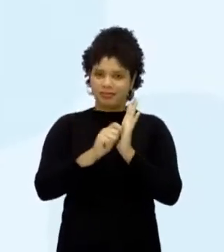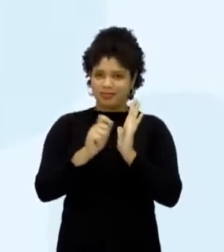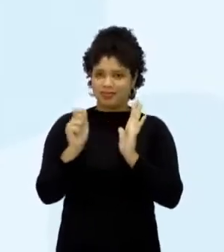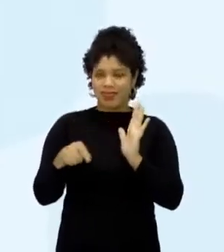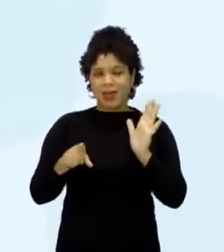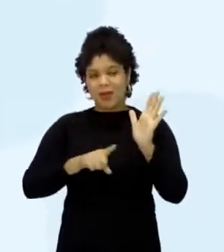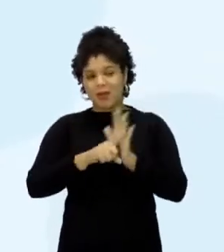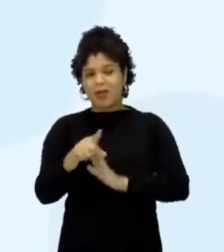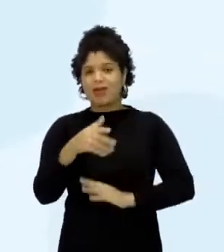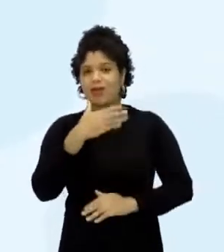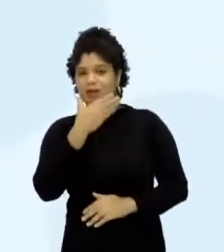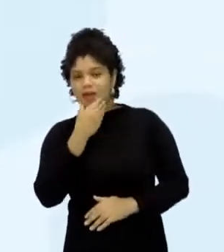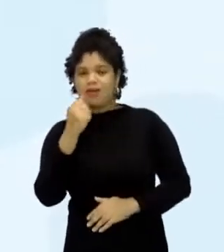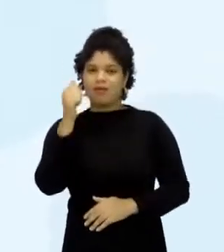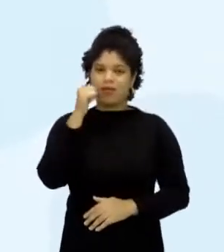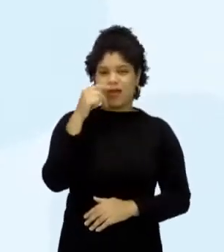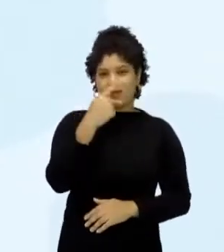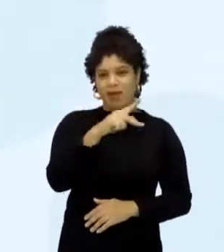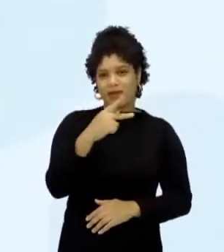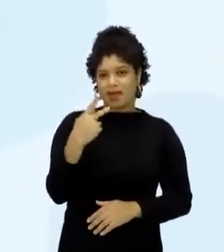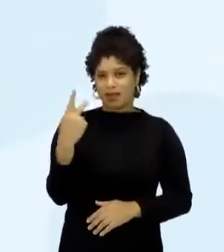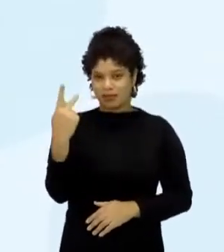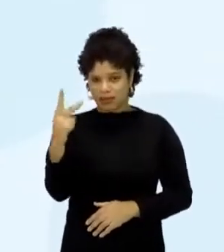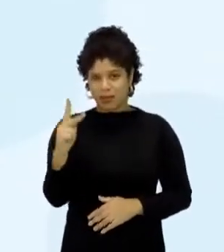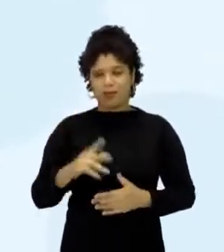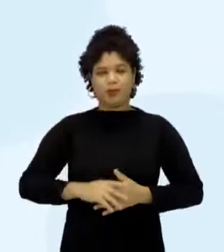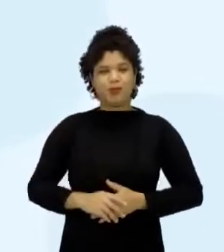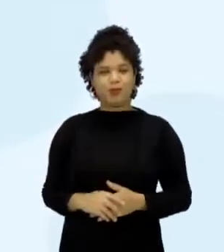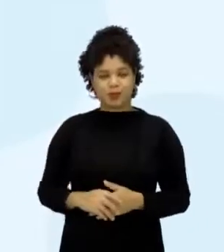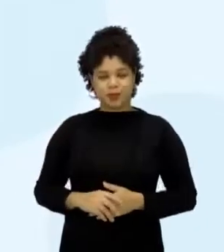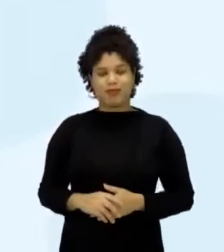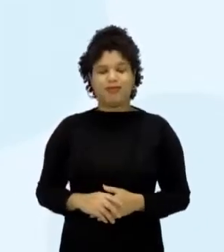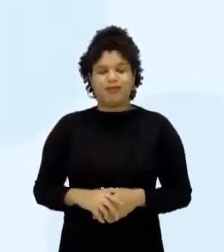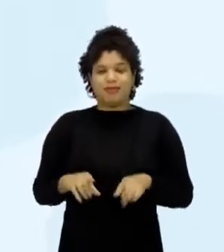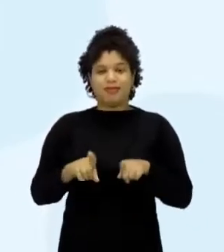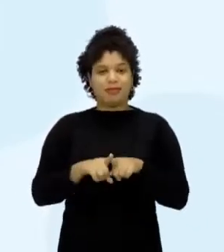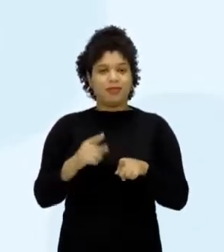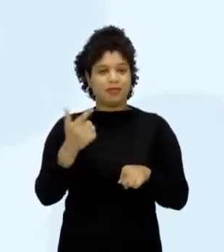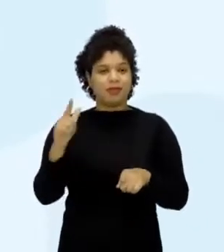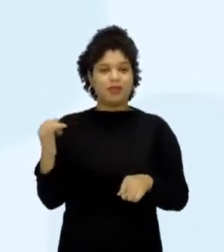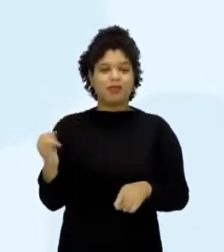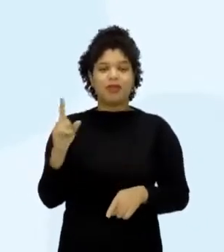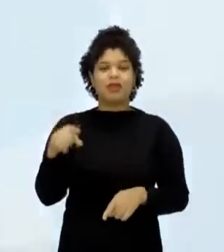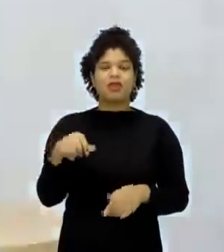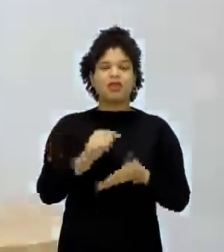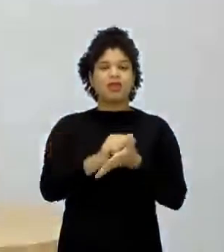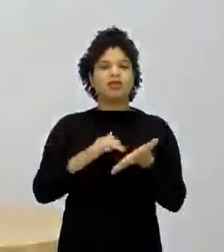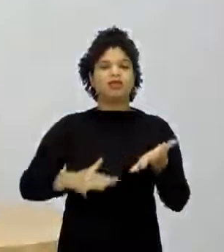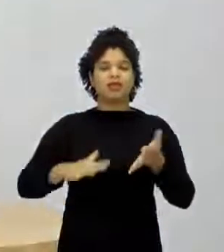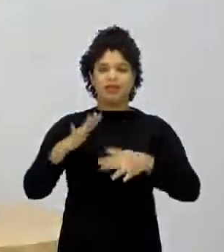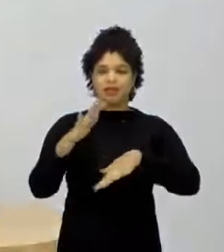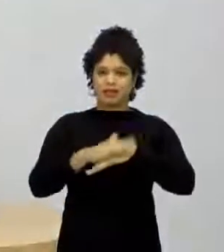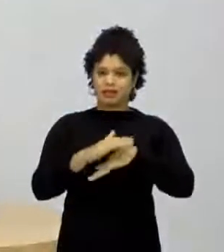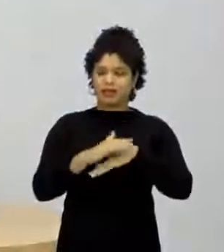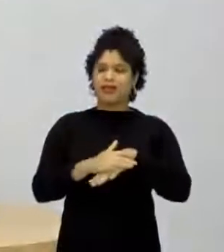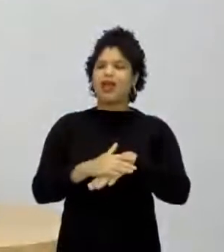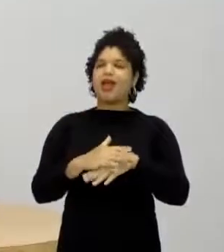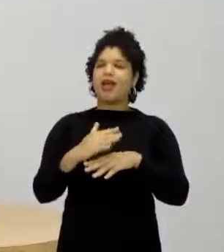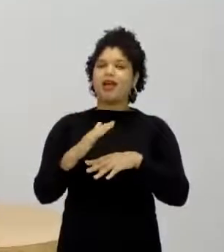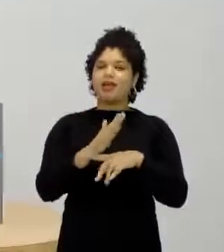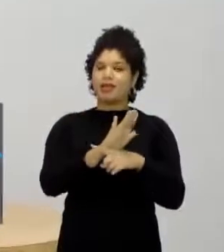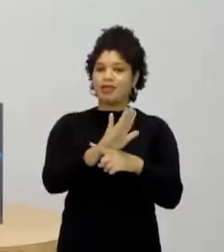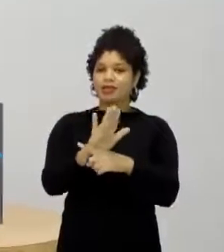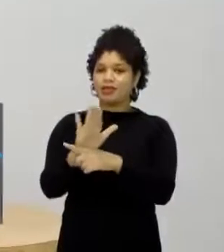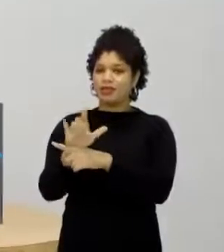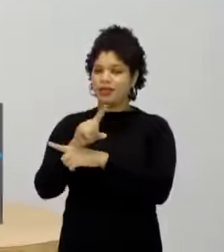aí com vocês. E também, importante, a resolução das atividades, porque aí com as atividades vocês